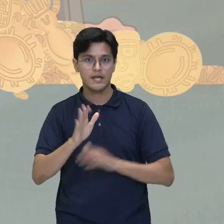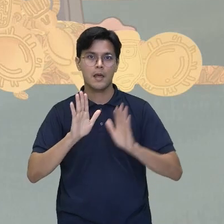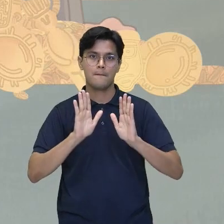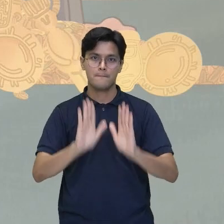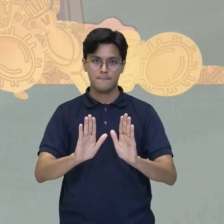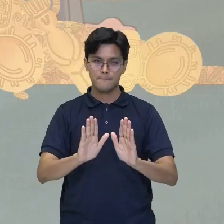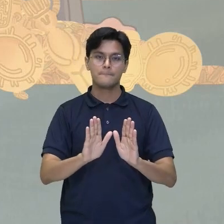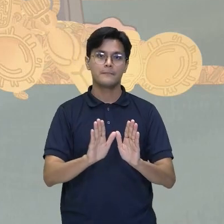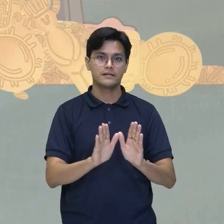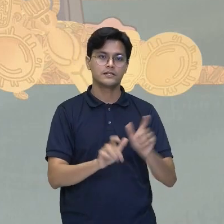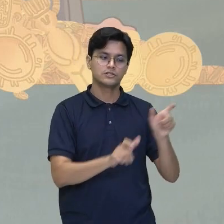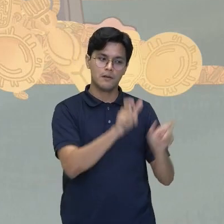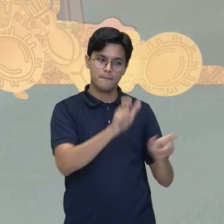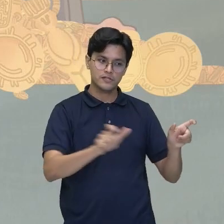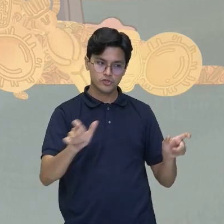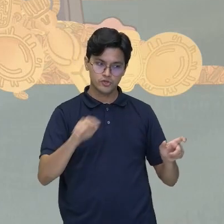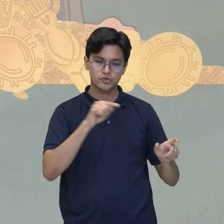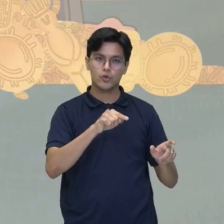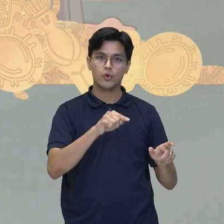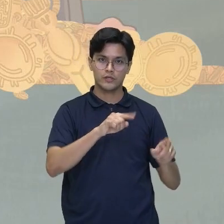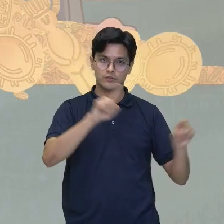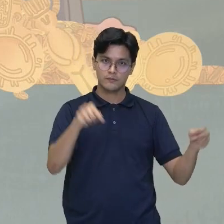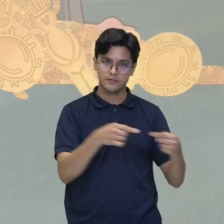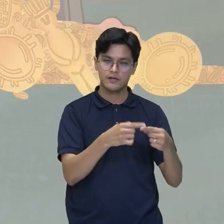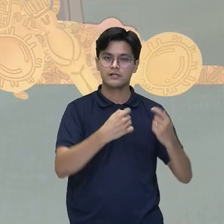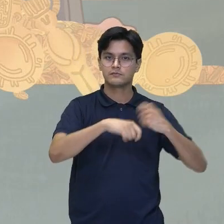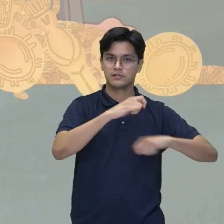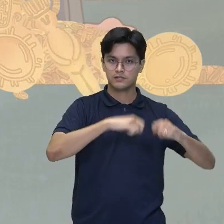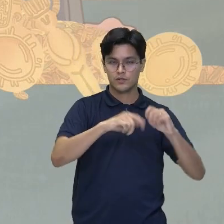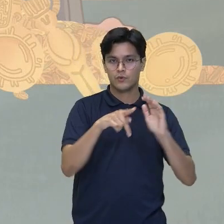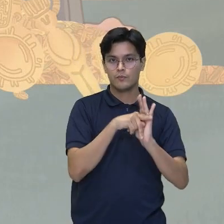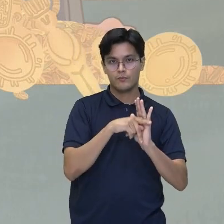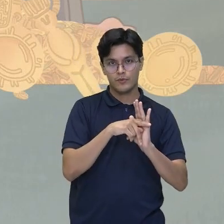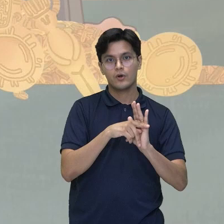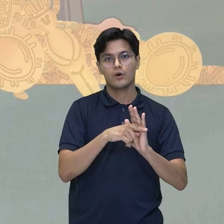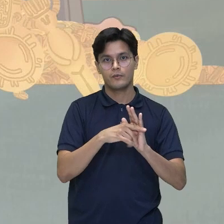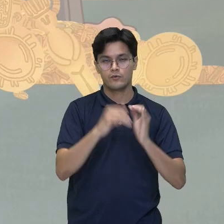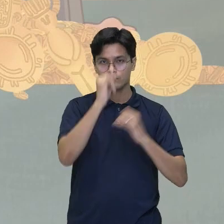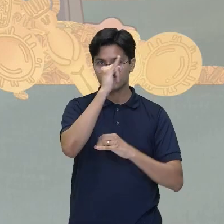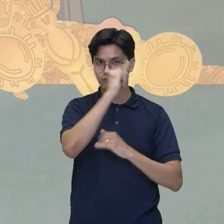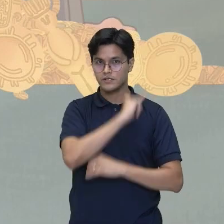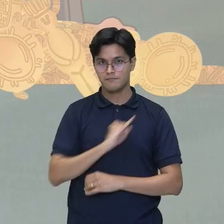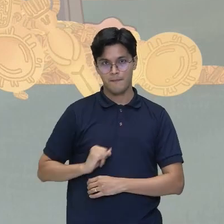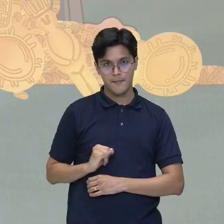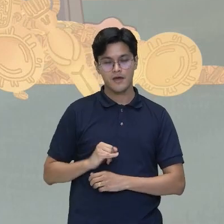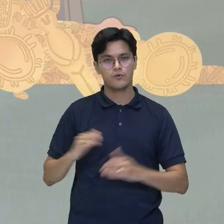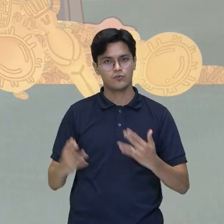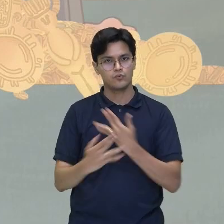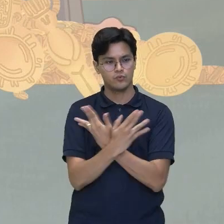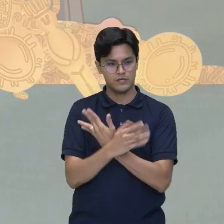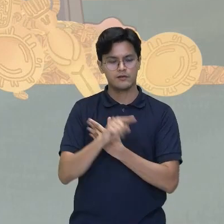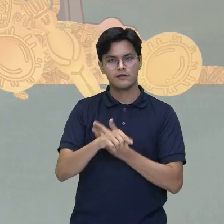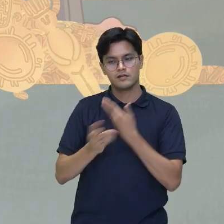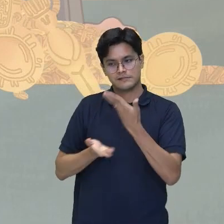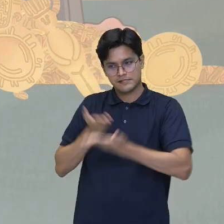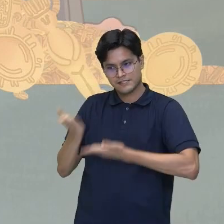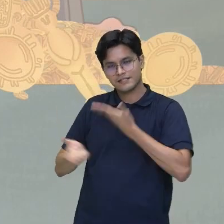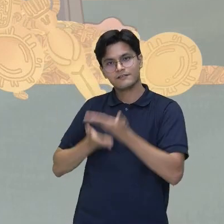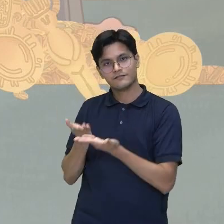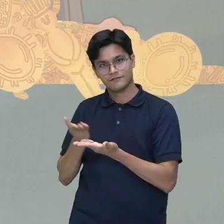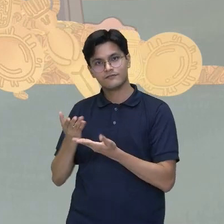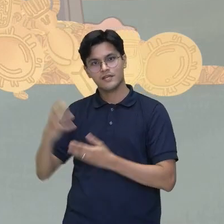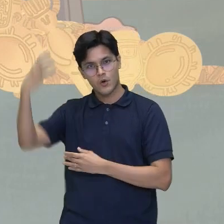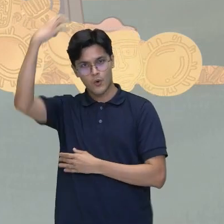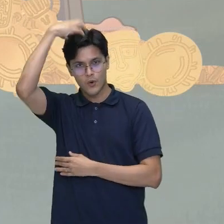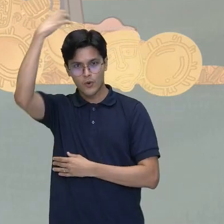administração do Império Inca vão estar a serviço da coroa espanhola. Então, vão ser conhecidos como administradores